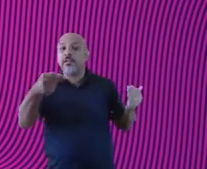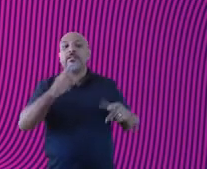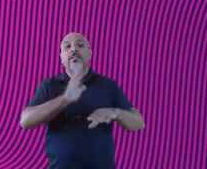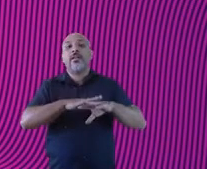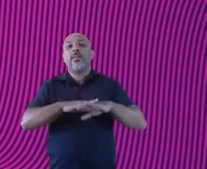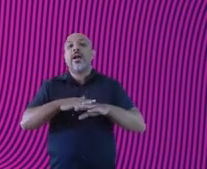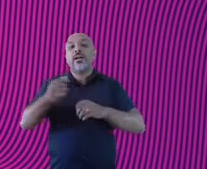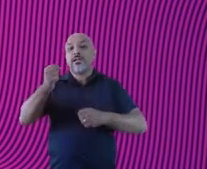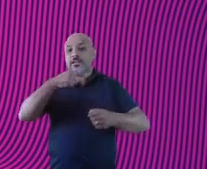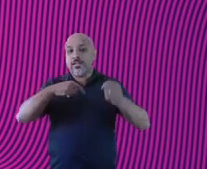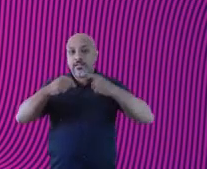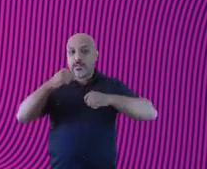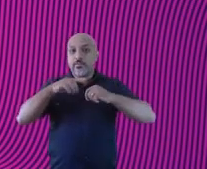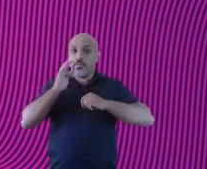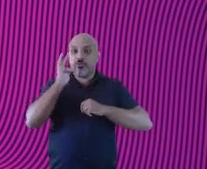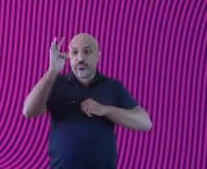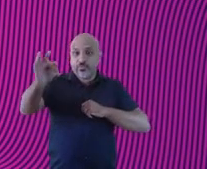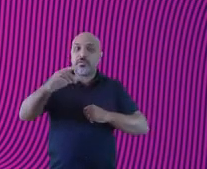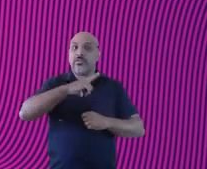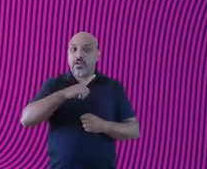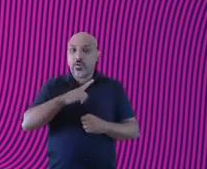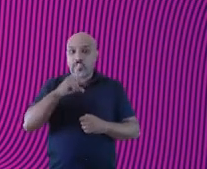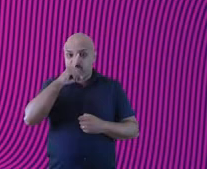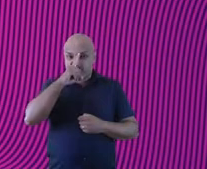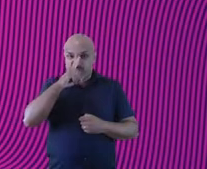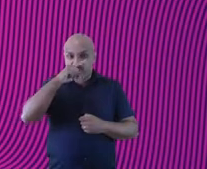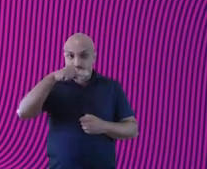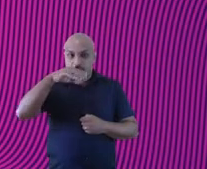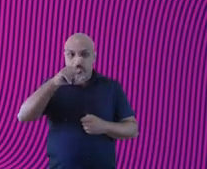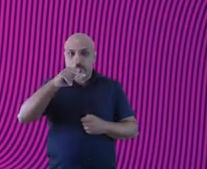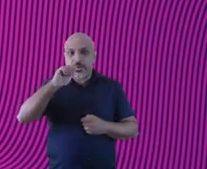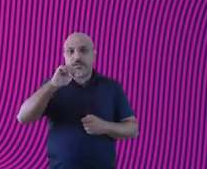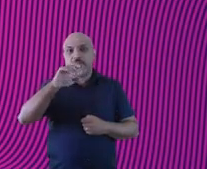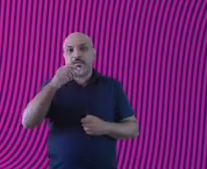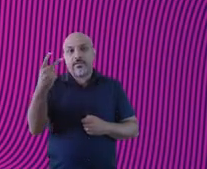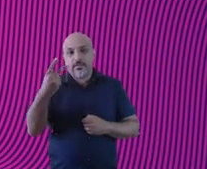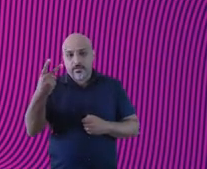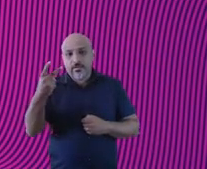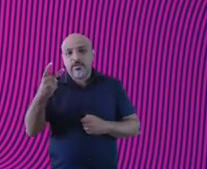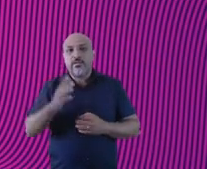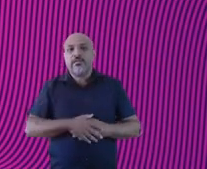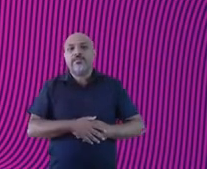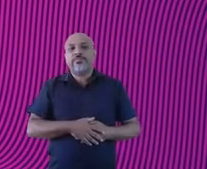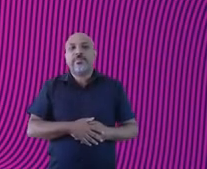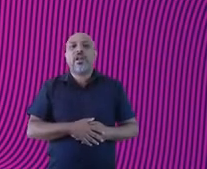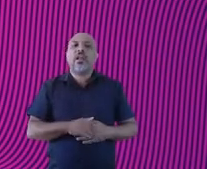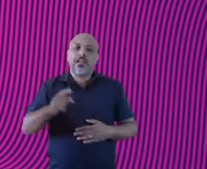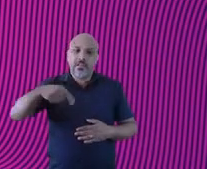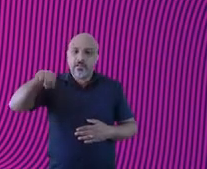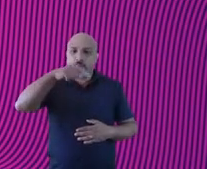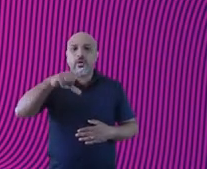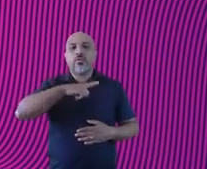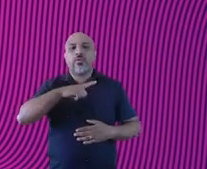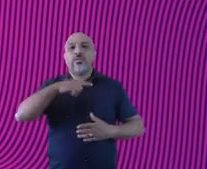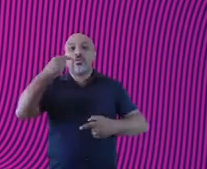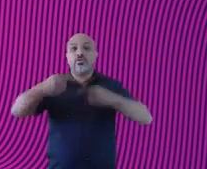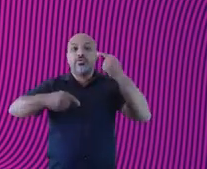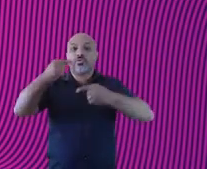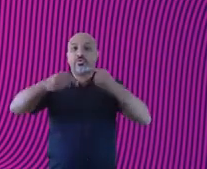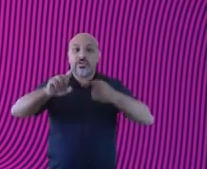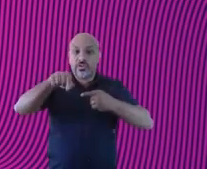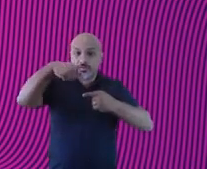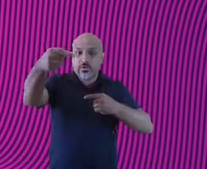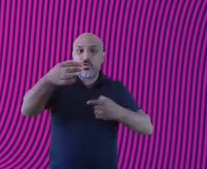futuro e que tem um risco de ter uma neoplasia secundária. Então, essa acho que uma coisa para a gente discutir depois da colocação